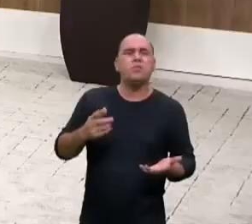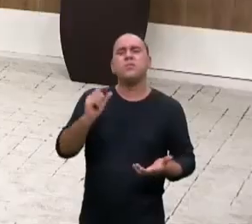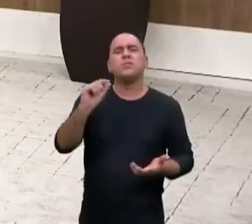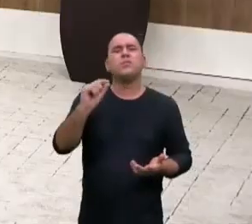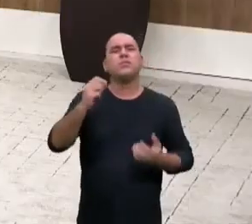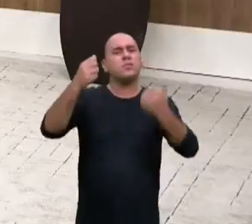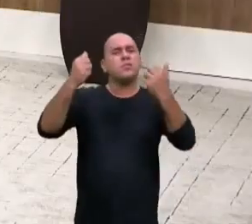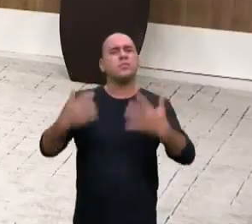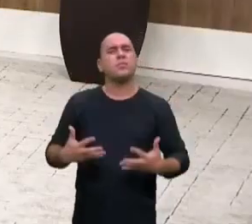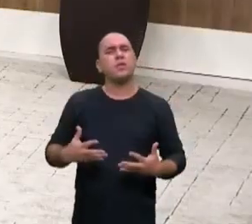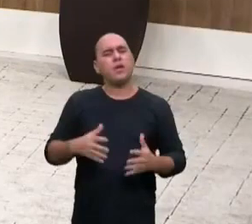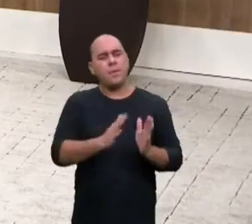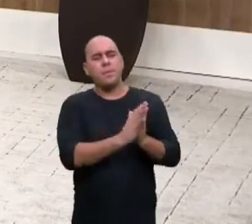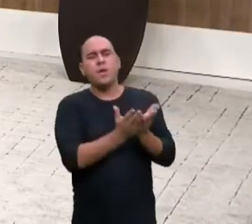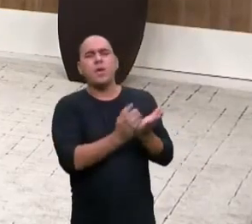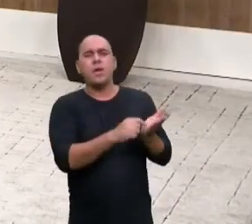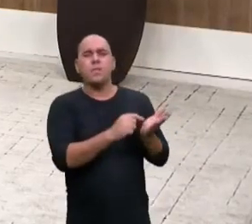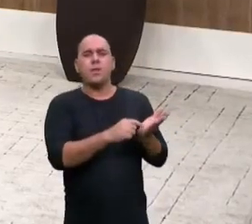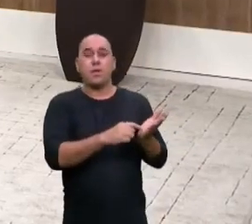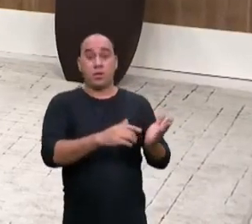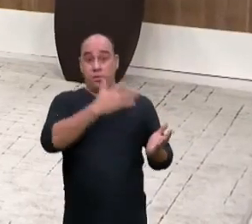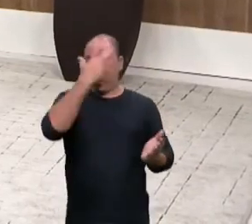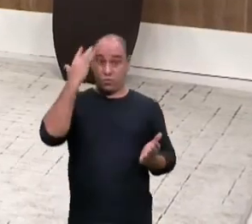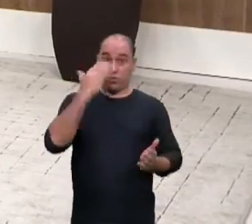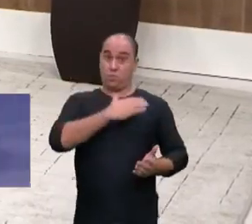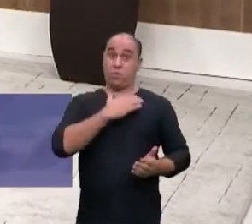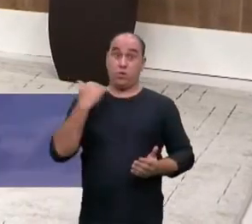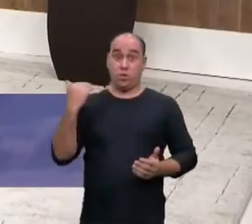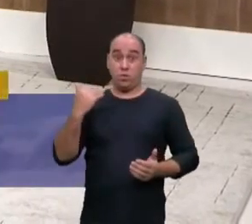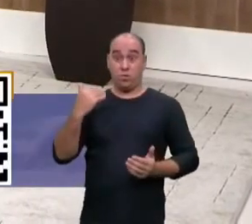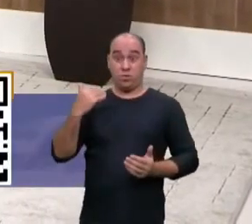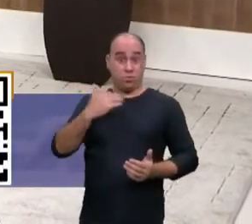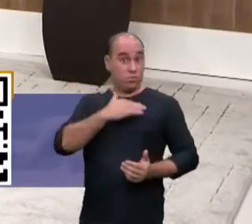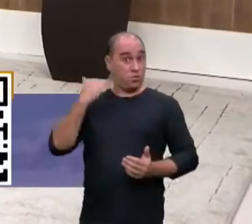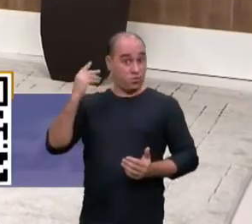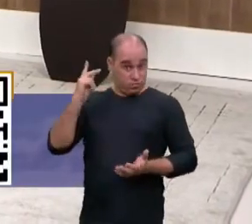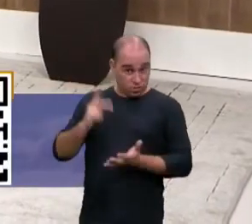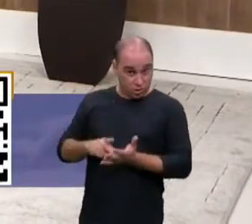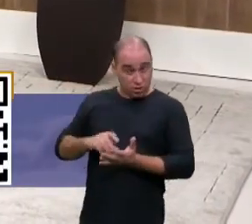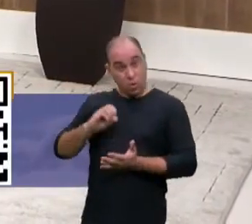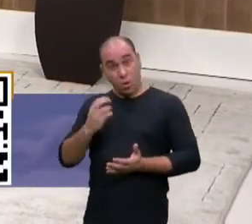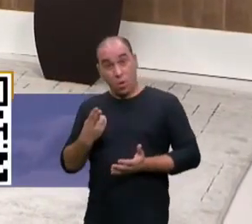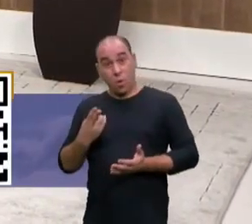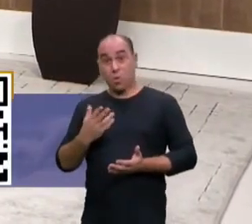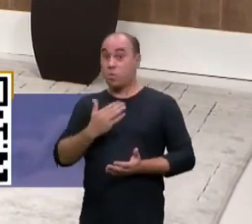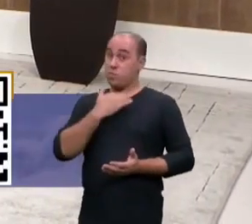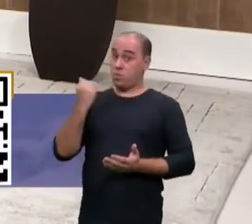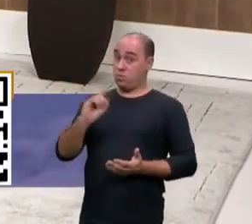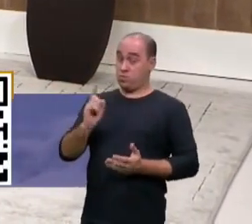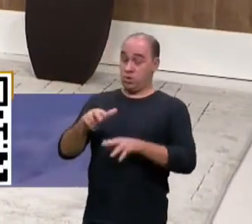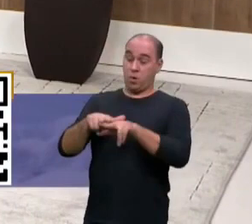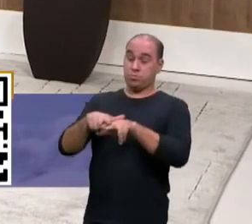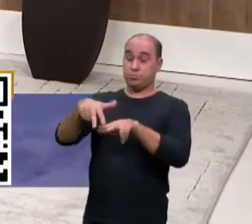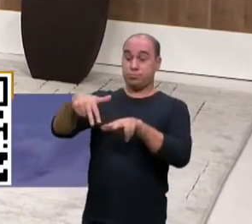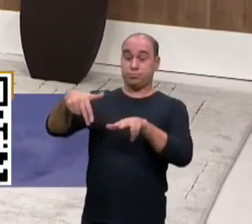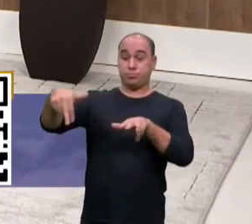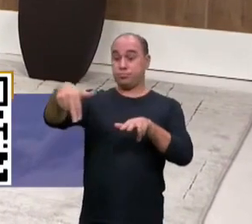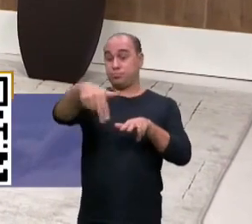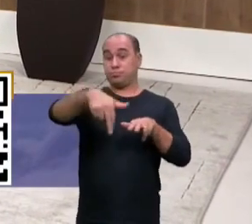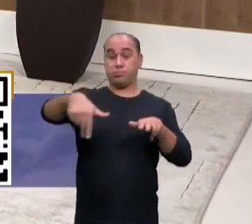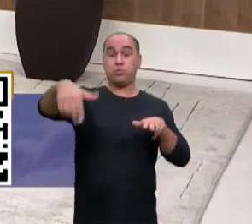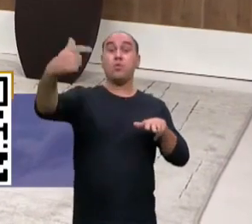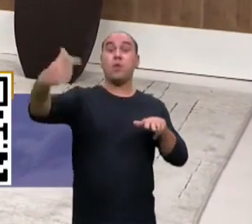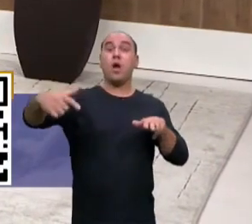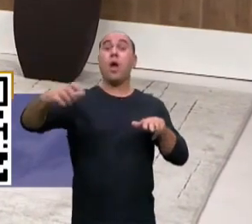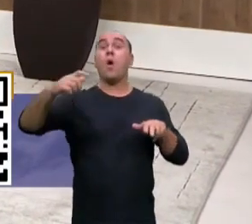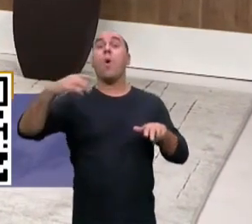assunto e o que acontece depois da morte a pessoa que morreu ela morreu mesmo ou ela não morreu está viva e outro e